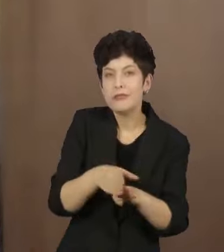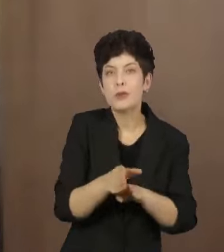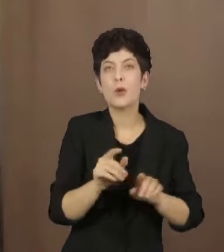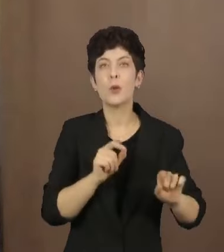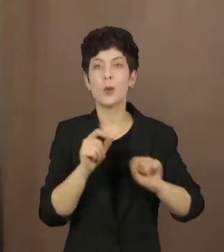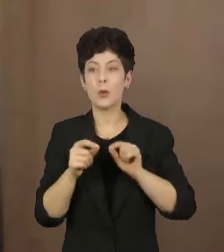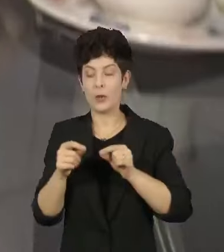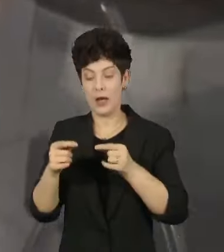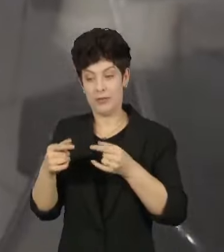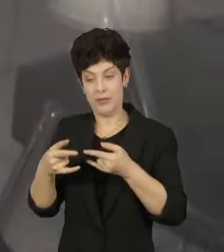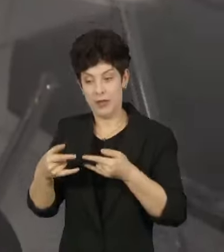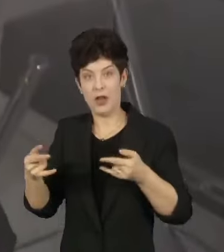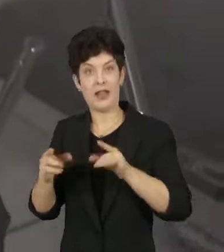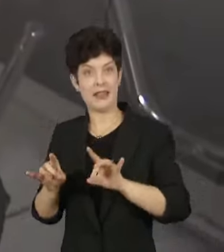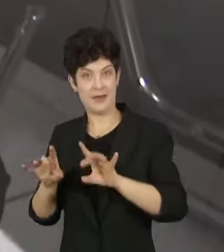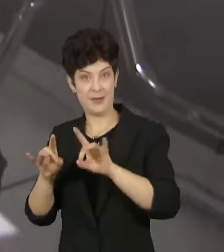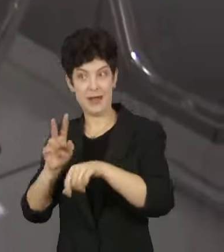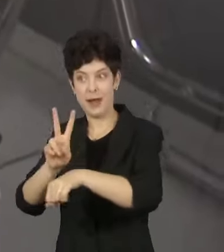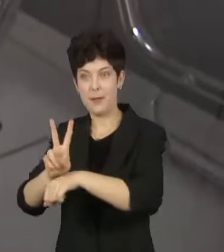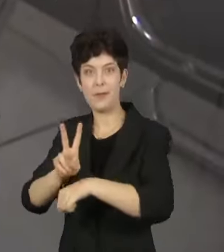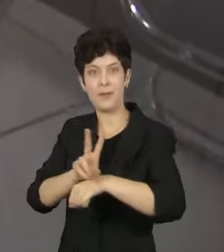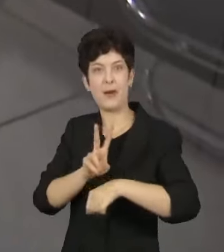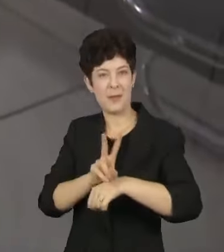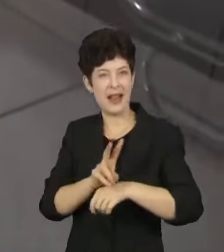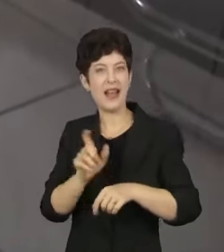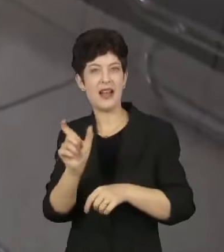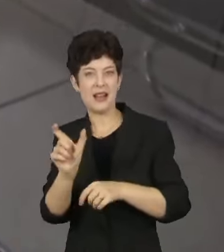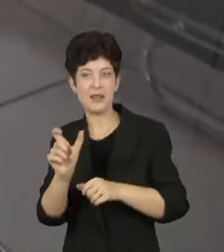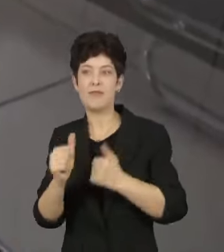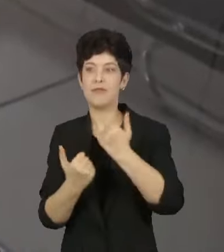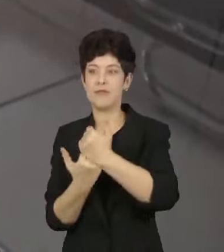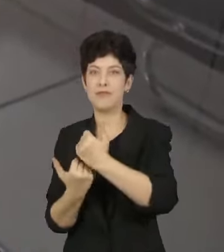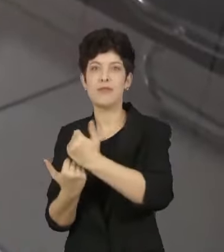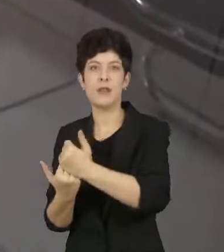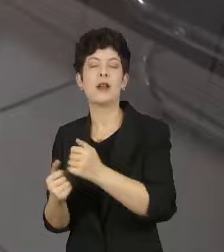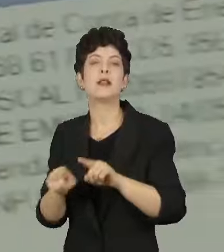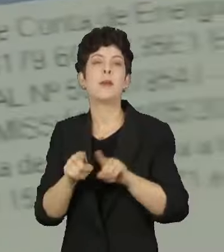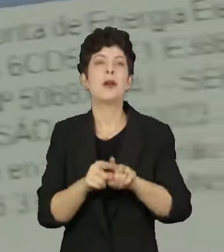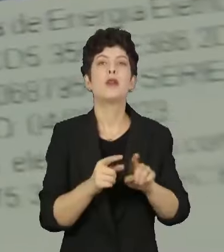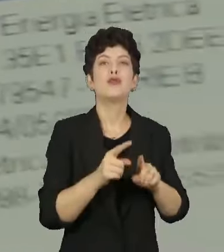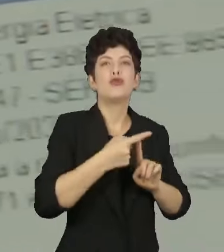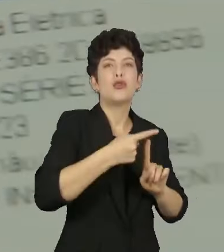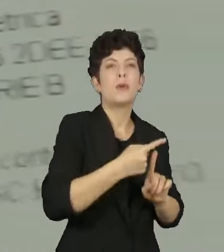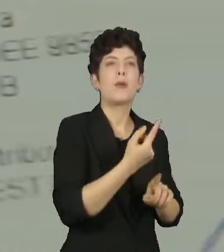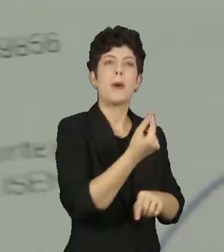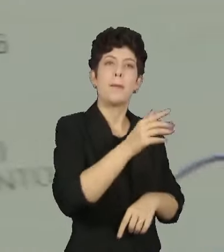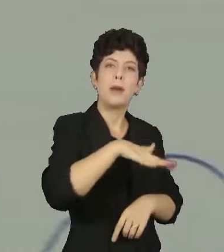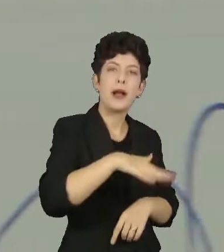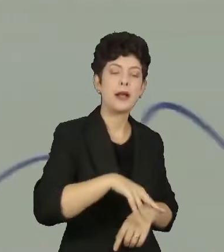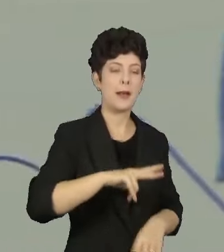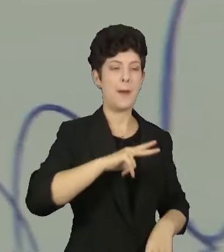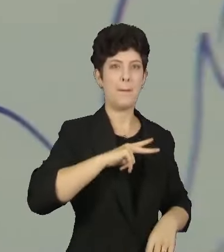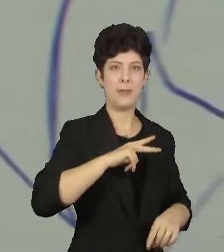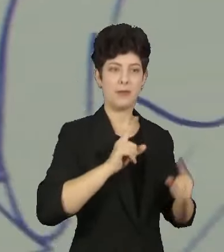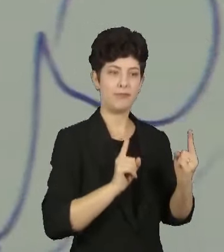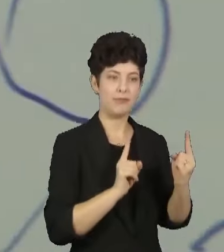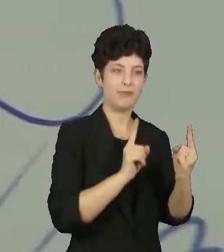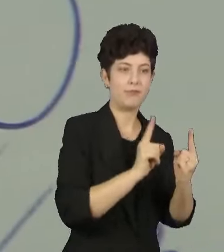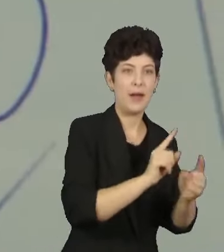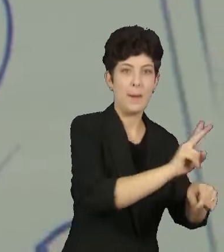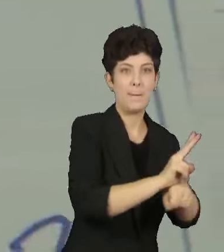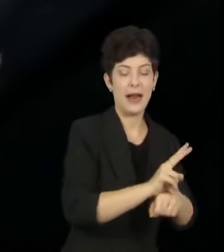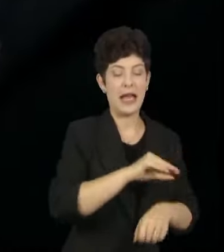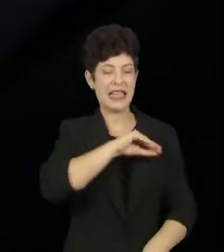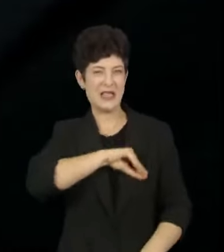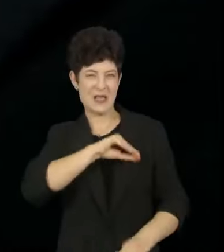trocar cheque especial e rotativo do cartão de crédito por modalidades mais baratas, como empréstimo pessoal ou consignado.